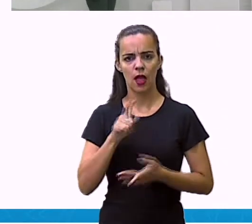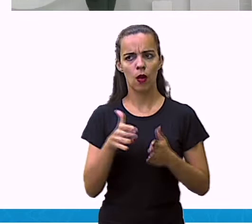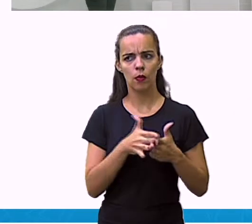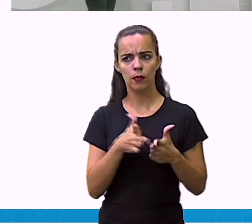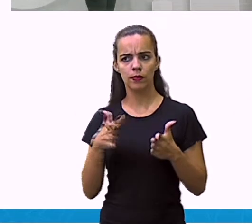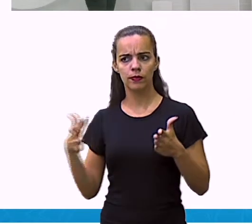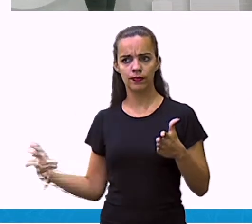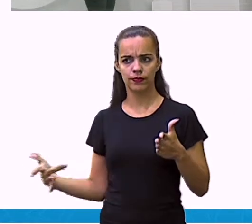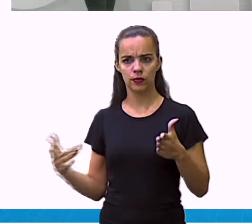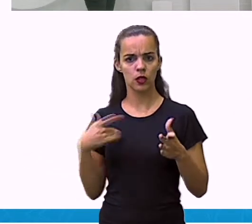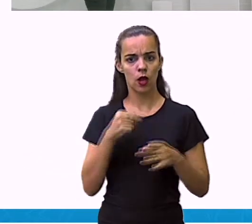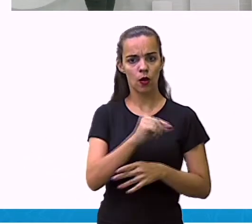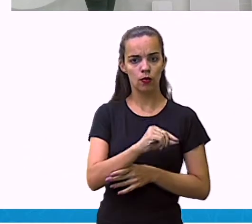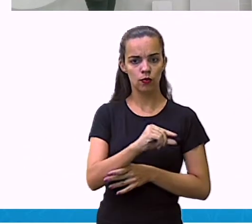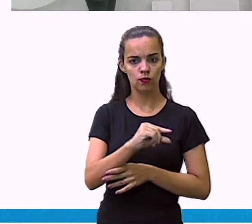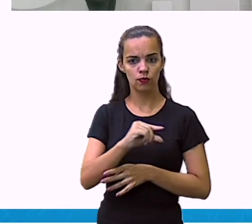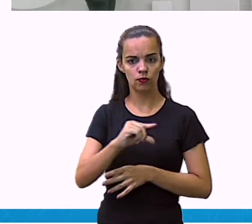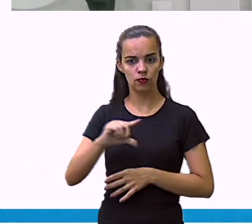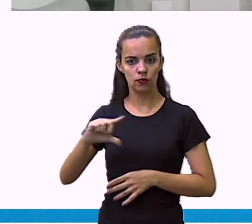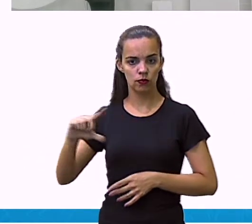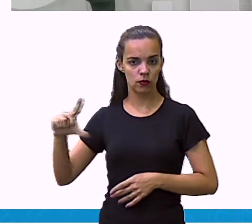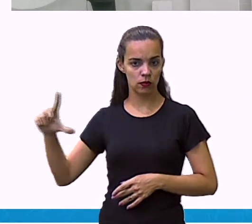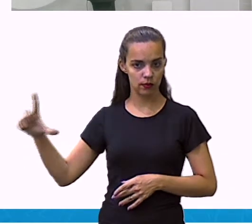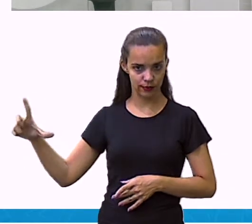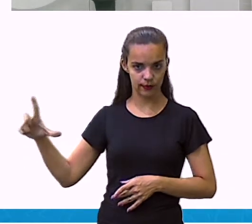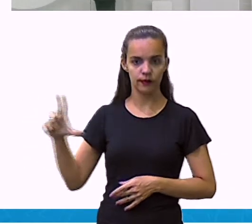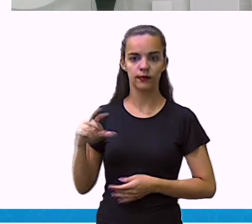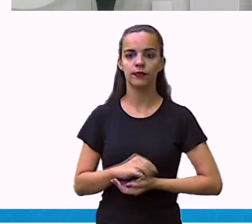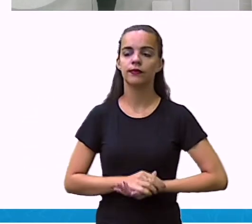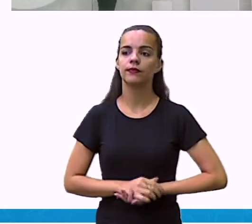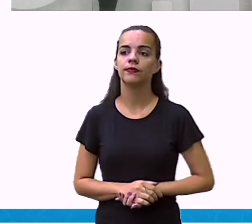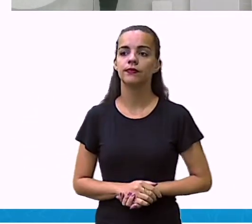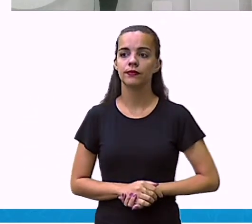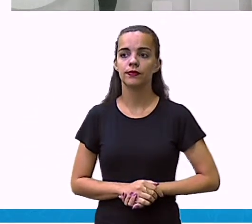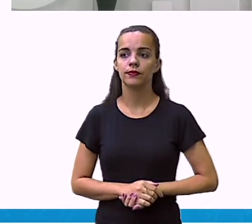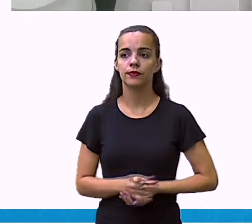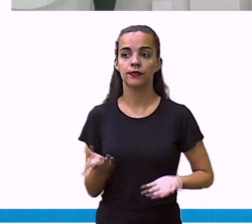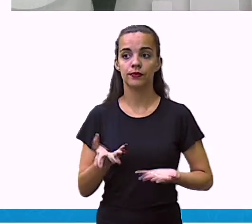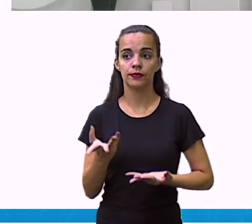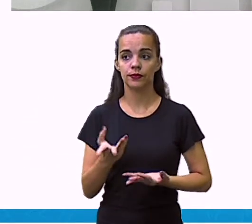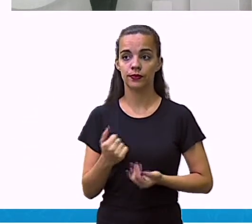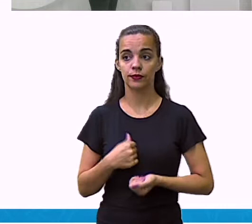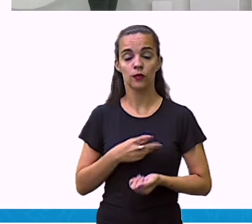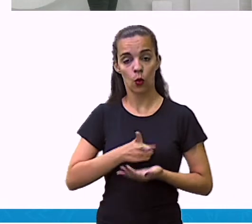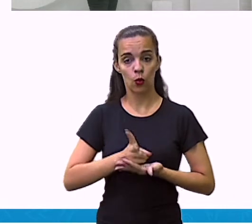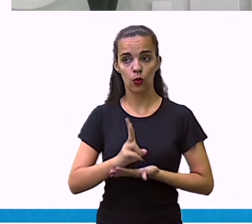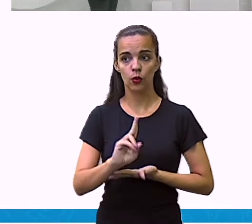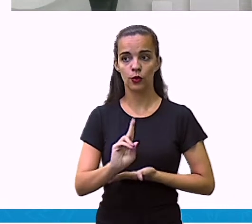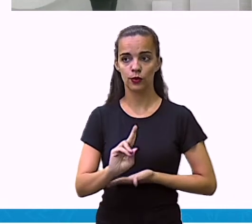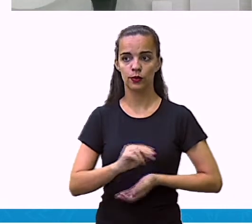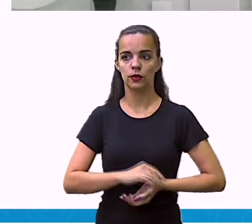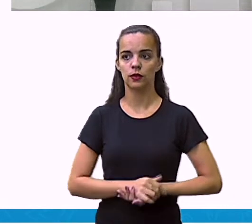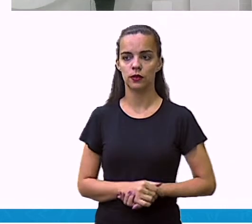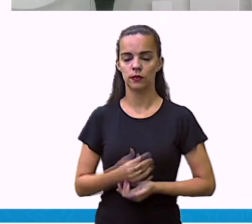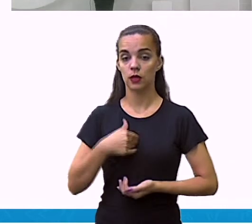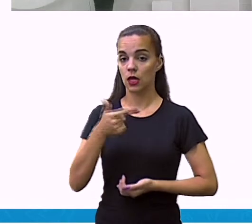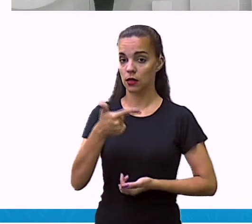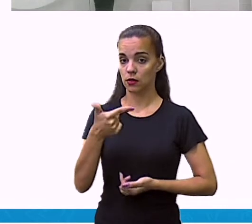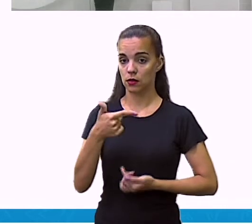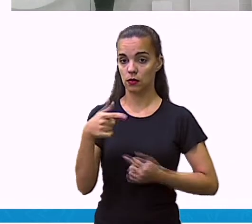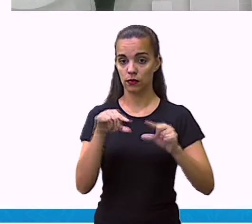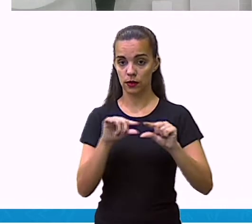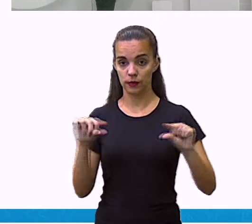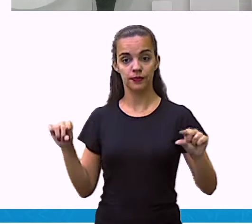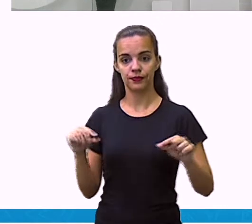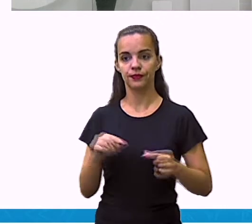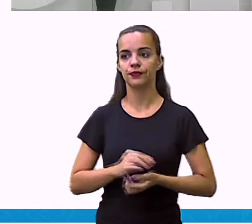sequência crescente com 10 números. Vamos dar continuidade na nossa segunda linha.